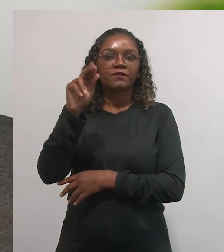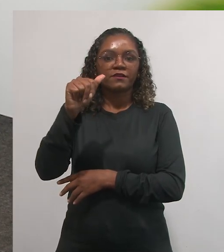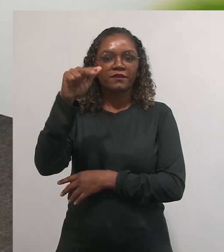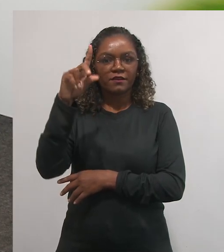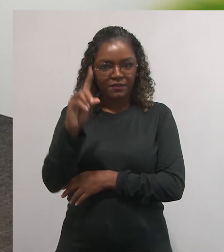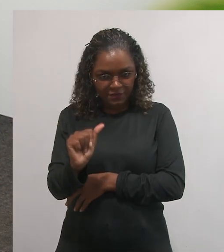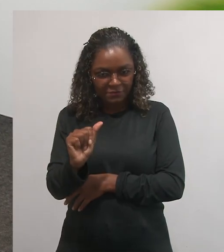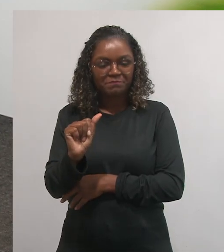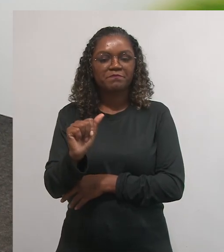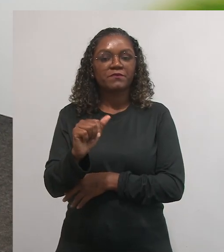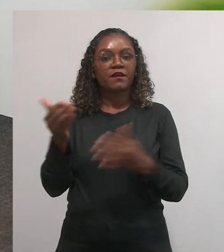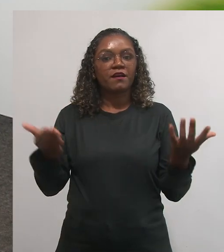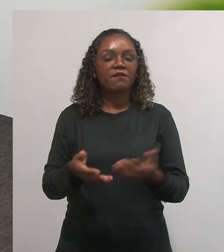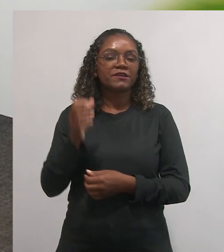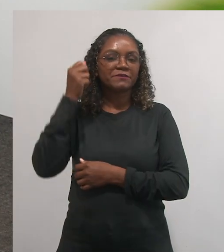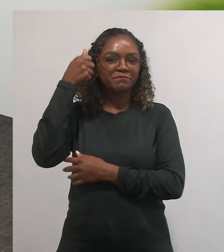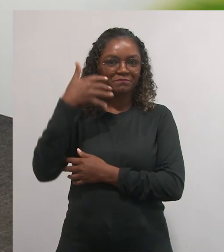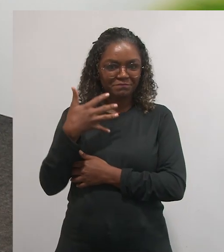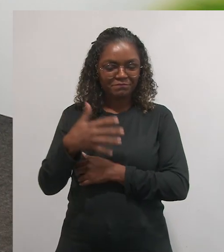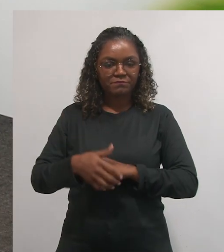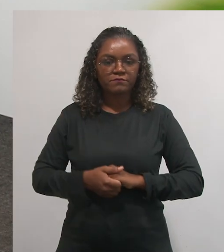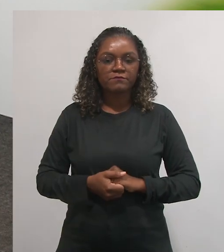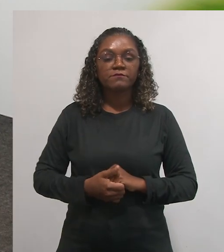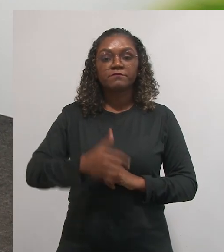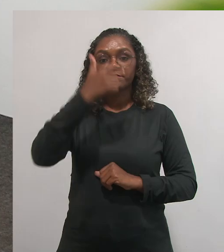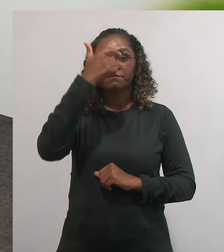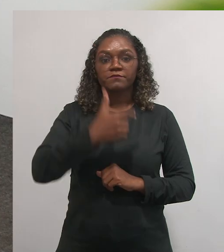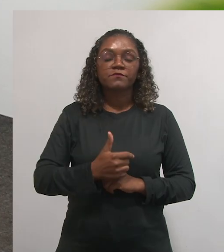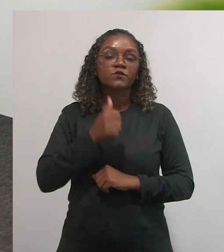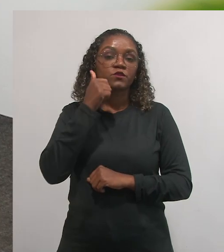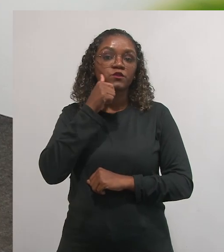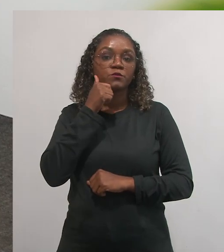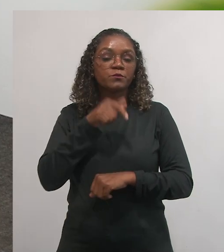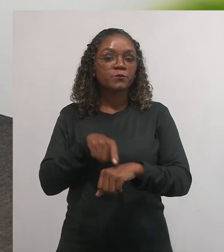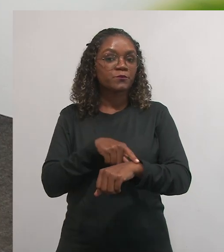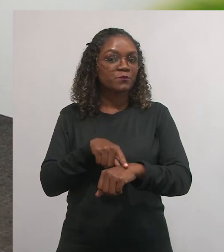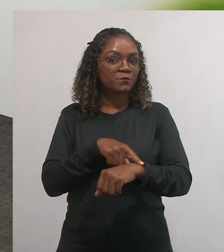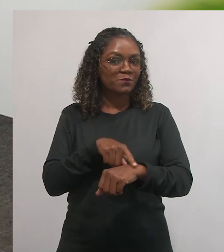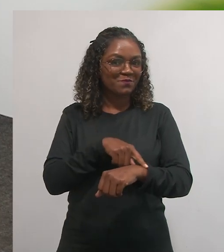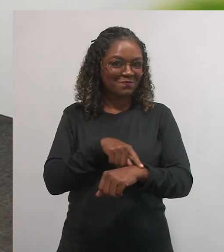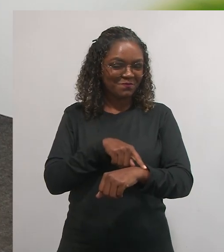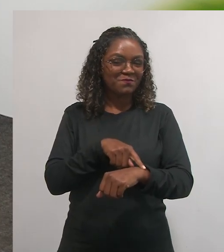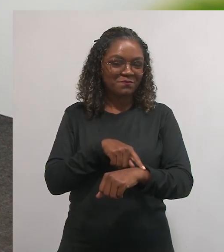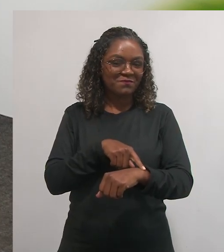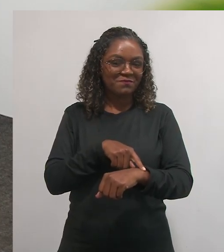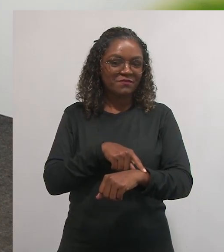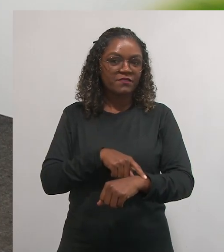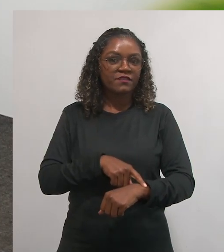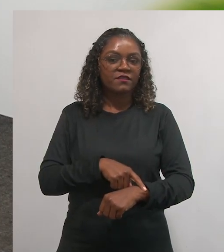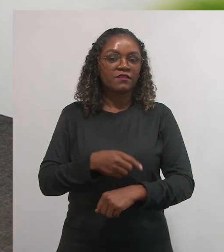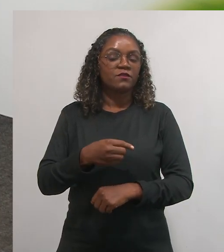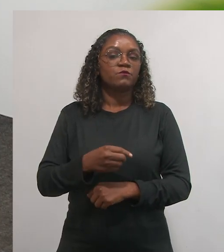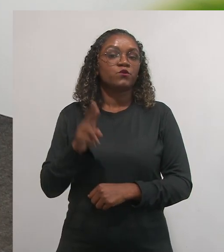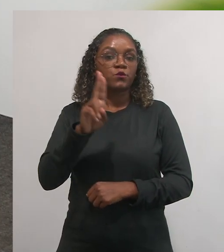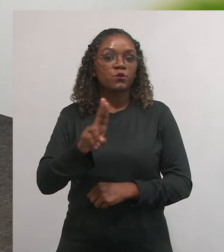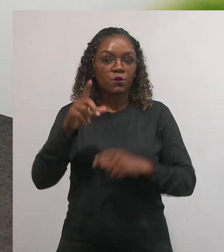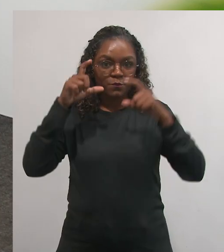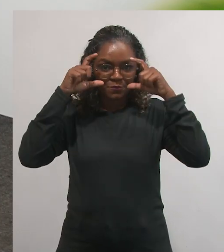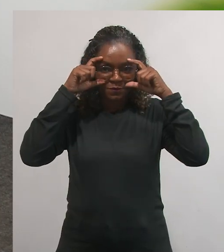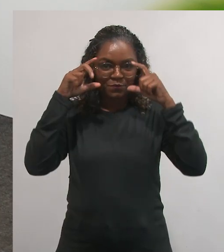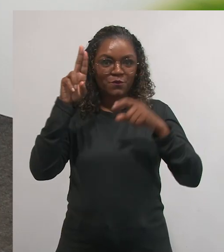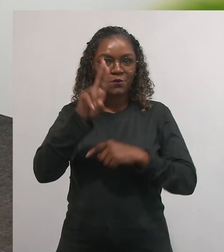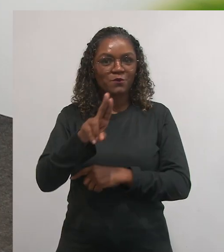agora irei fazer minha áudi descrição sou uma mulher morena estou usando